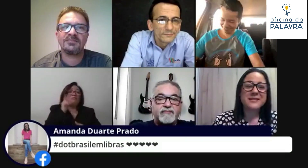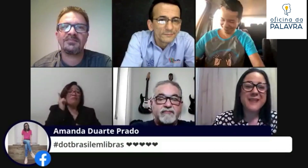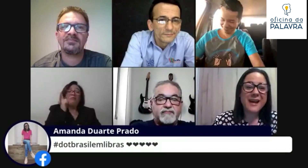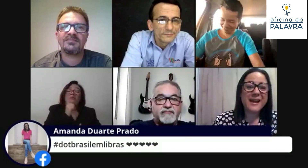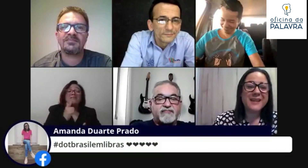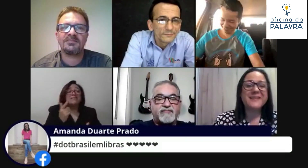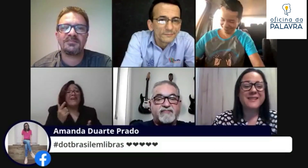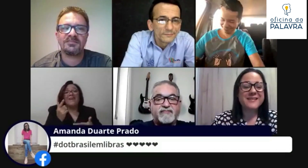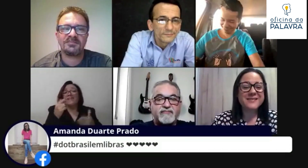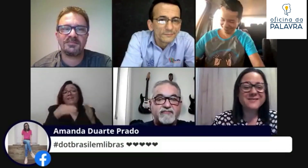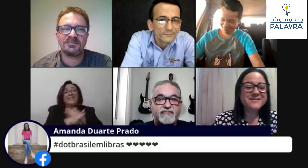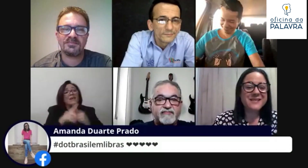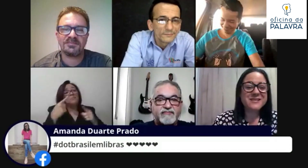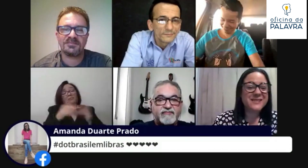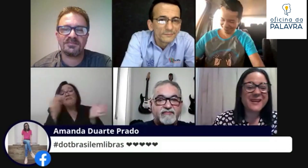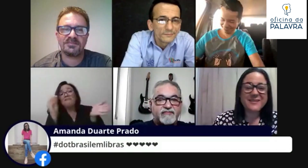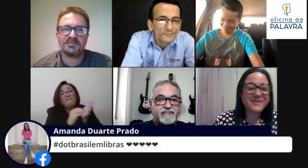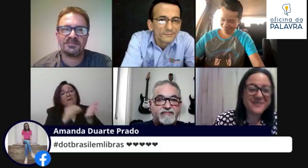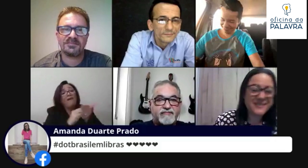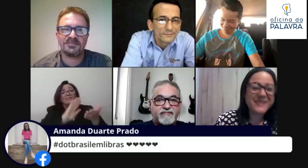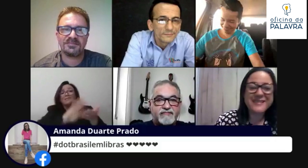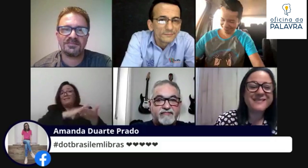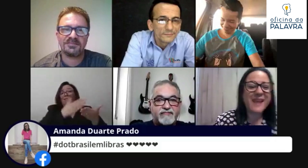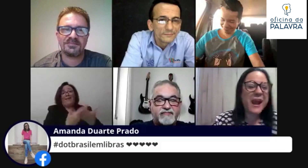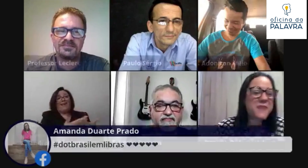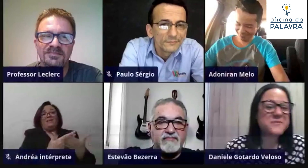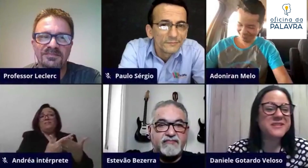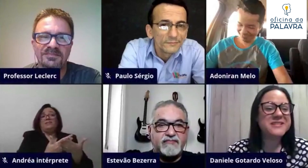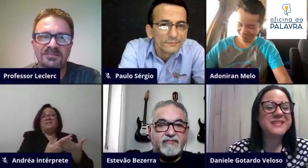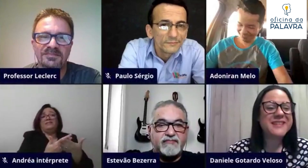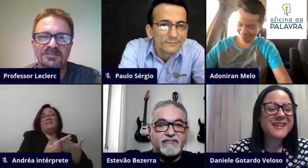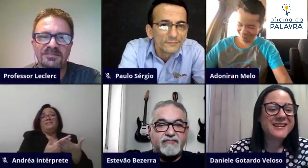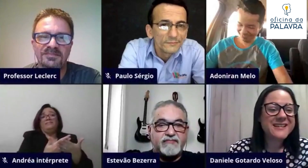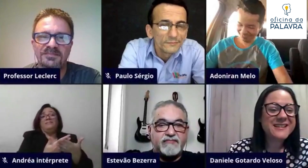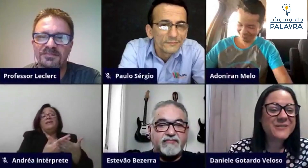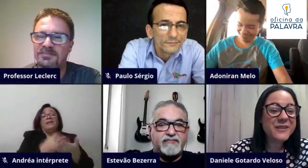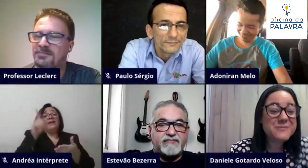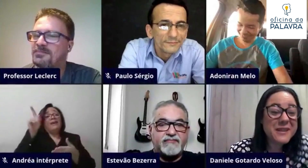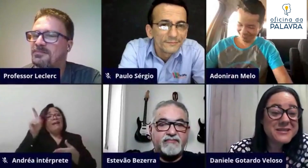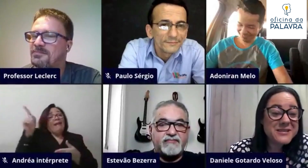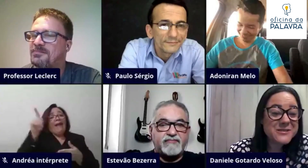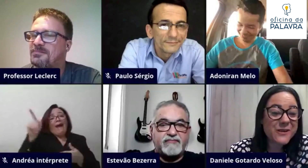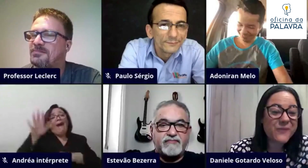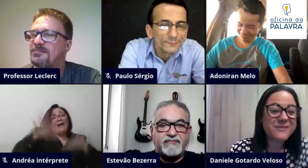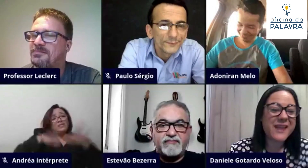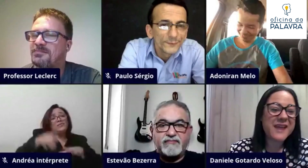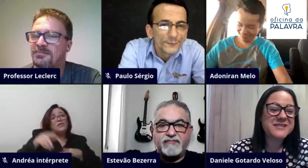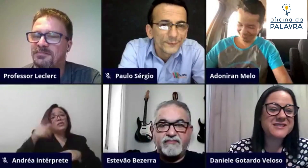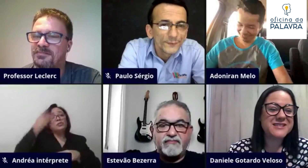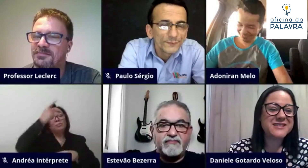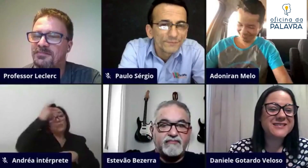então, lá, no dicionário que não ia ter intérprete. Infelizmente, isso